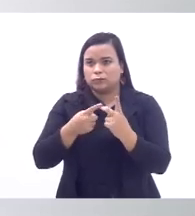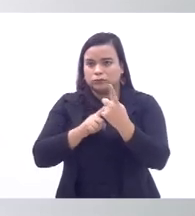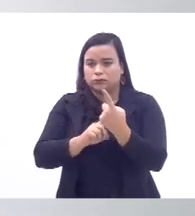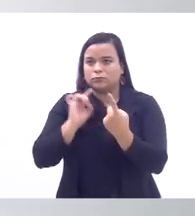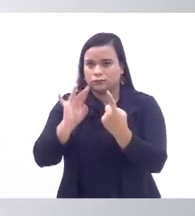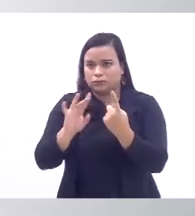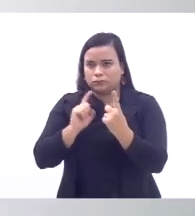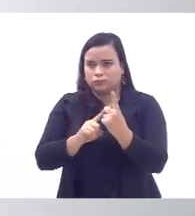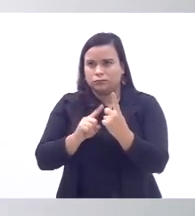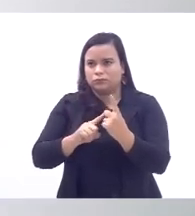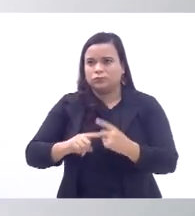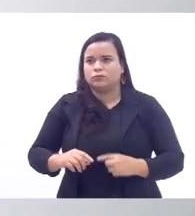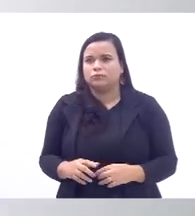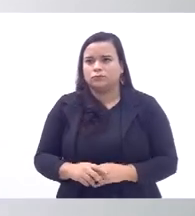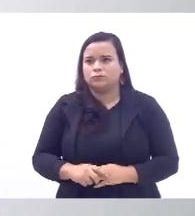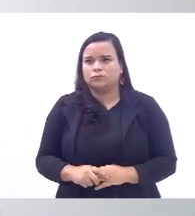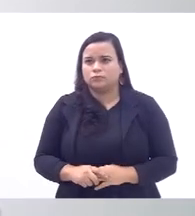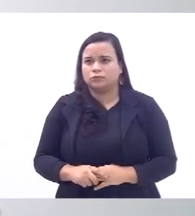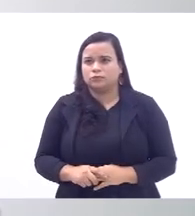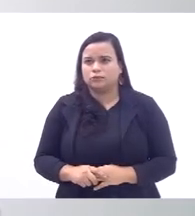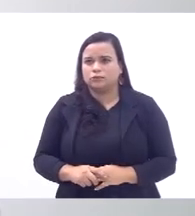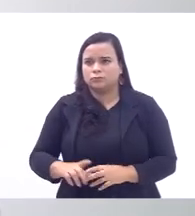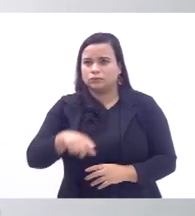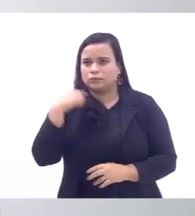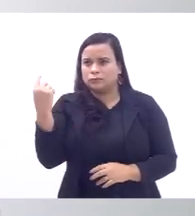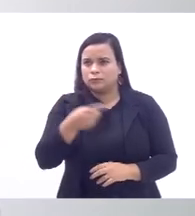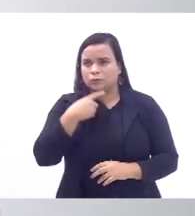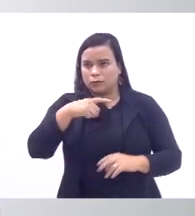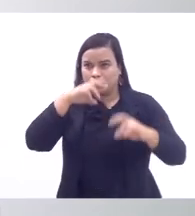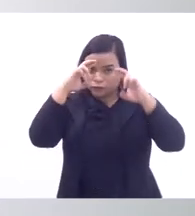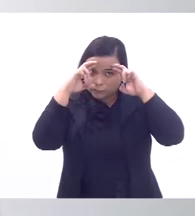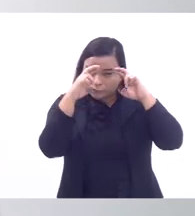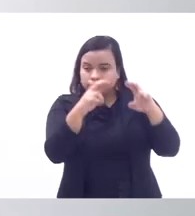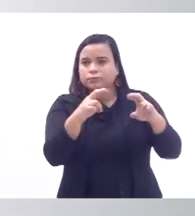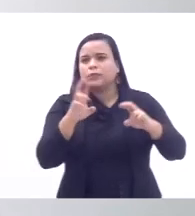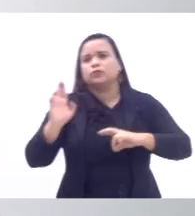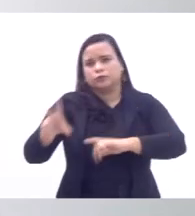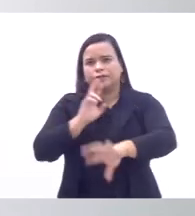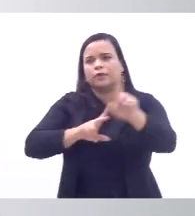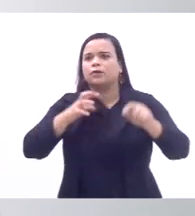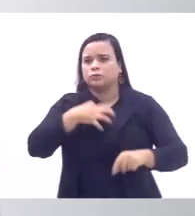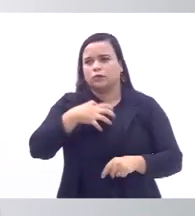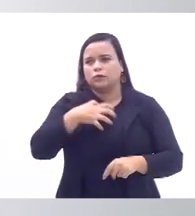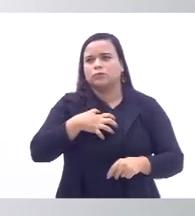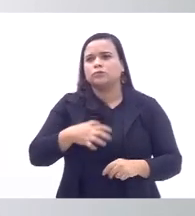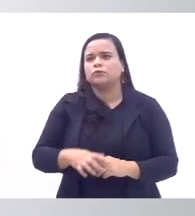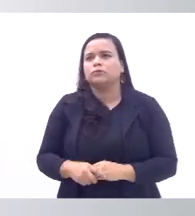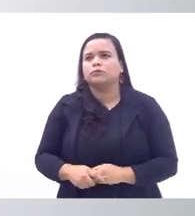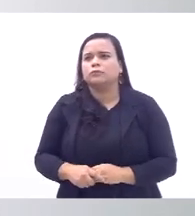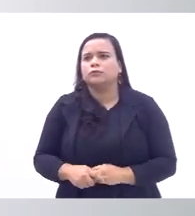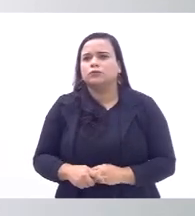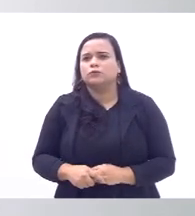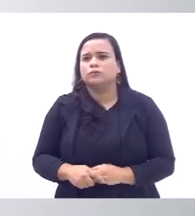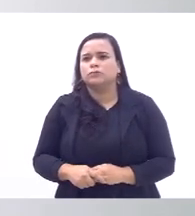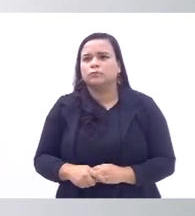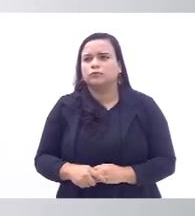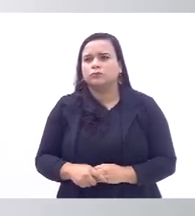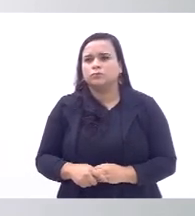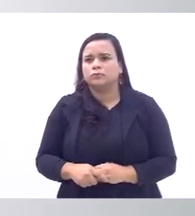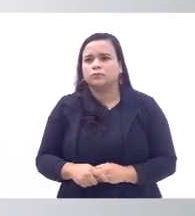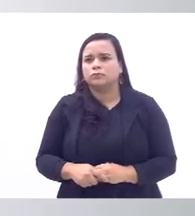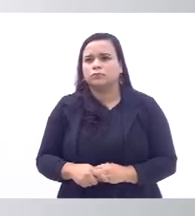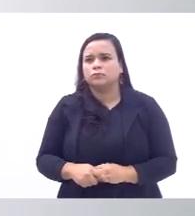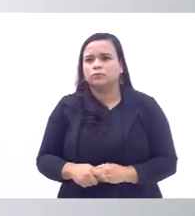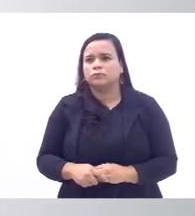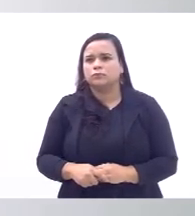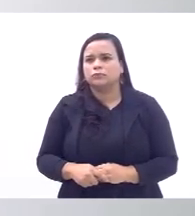tu consciência loyato. Como que a gente cultua que é diferente. Ontem mostrou que meu velho avan babalawa ti Iyanifa